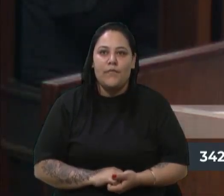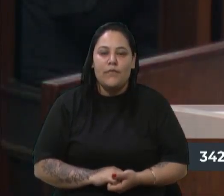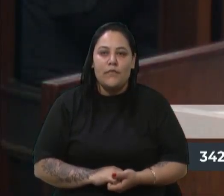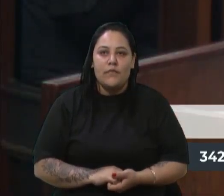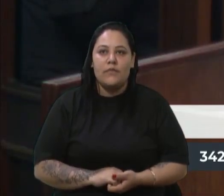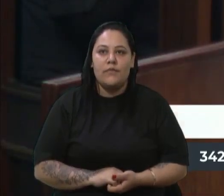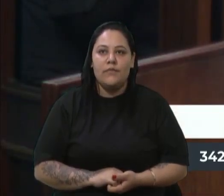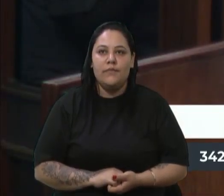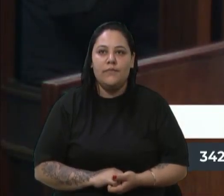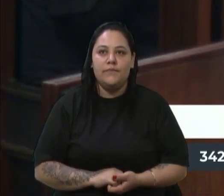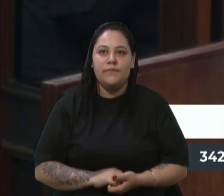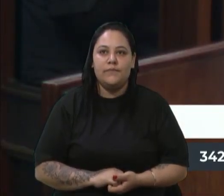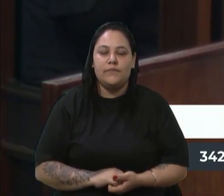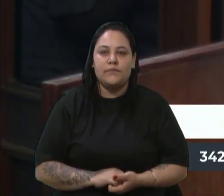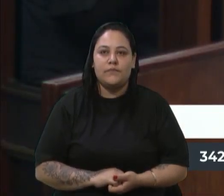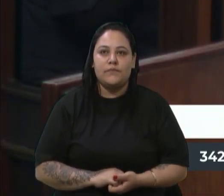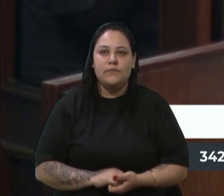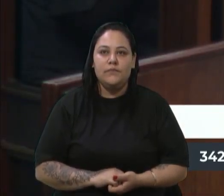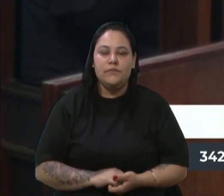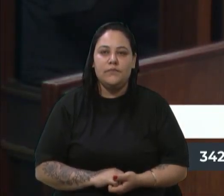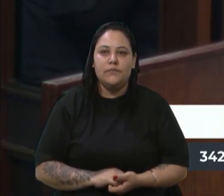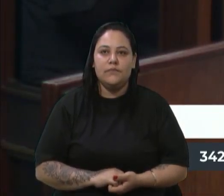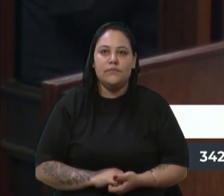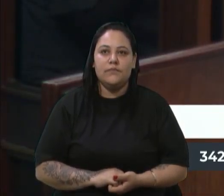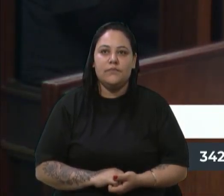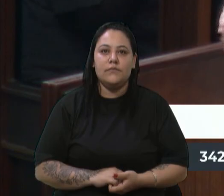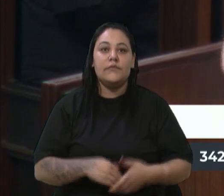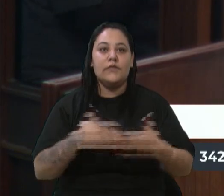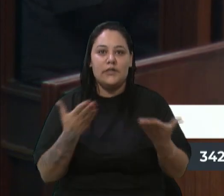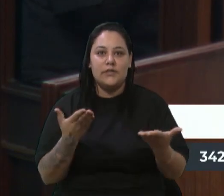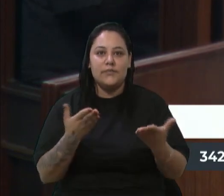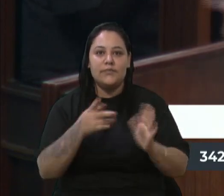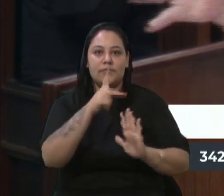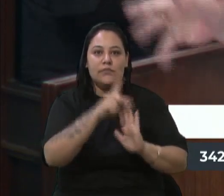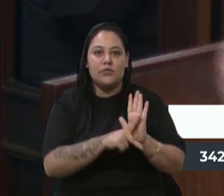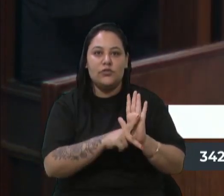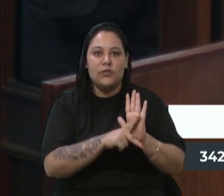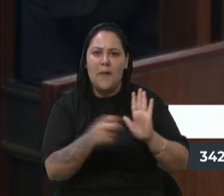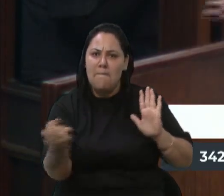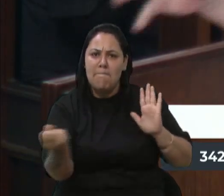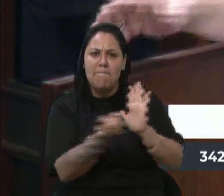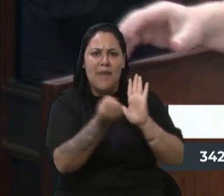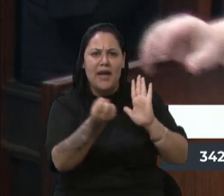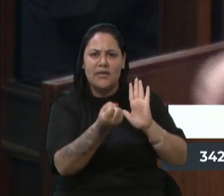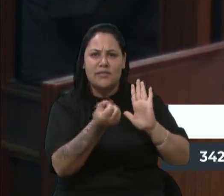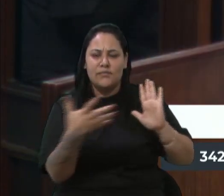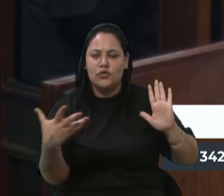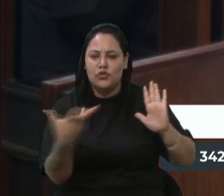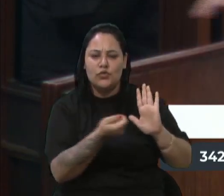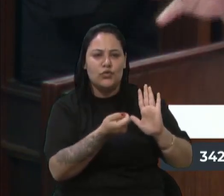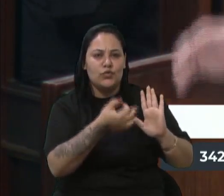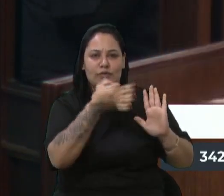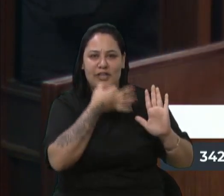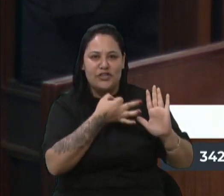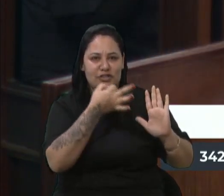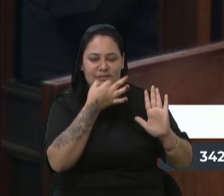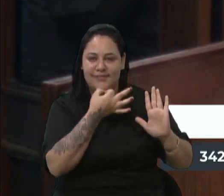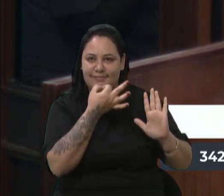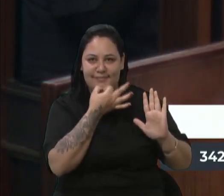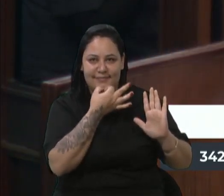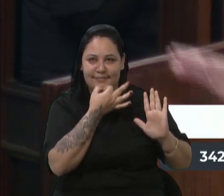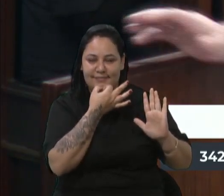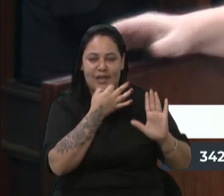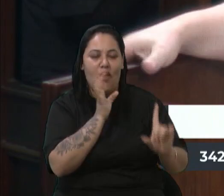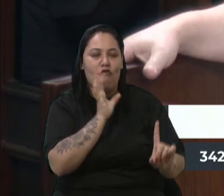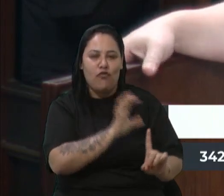Então, pessoal, como é um projeto que impacta no bolso de todo o caxiense, de todo o